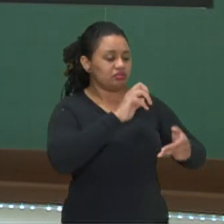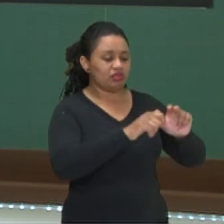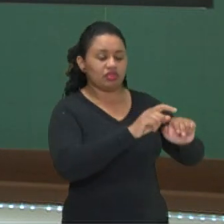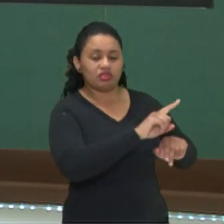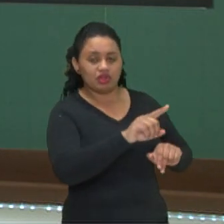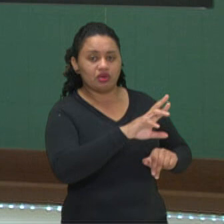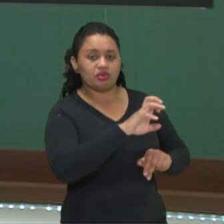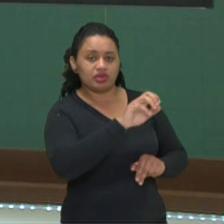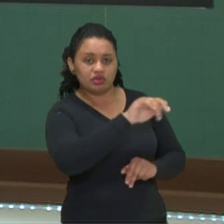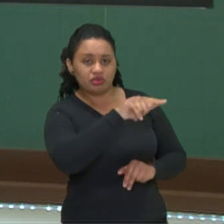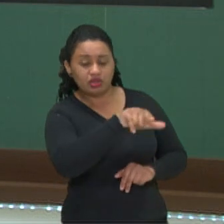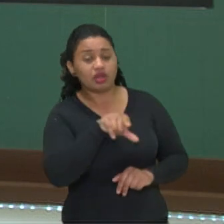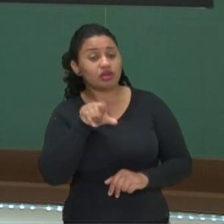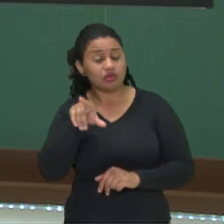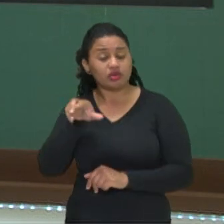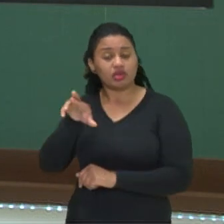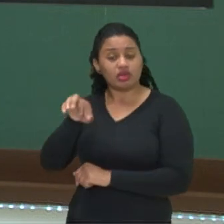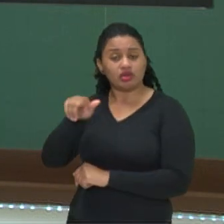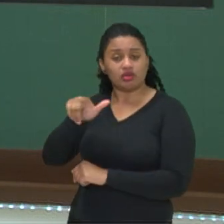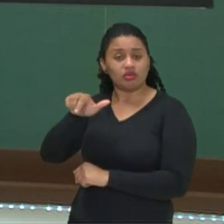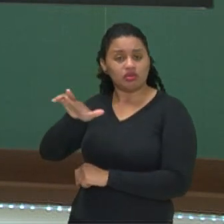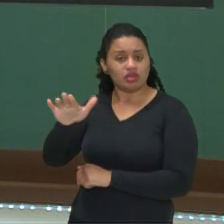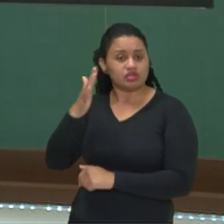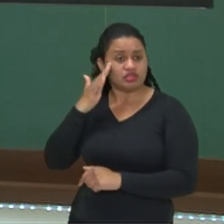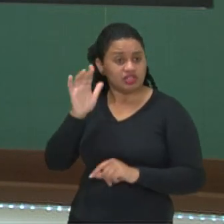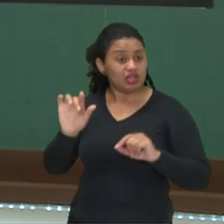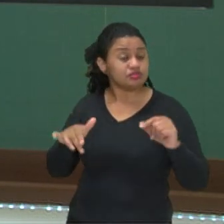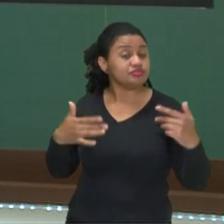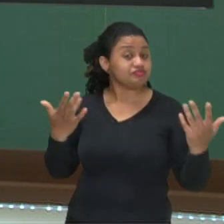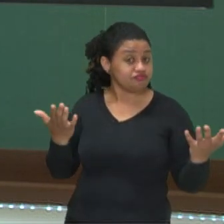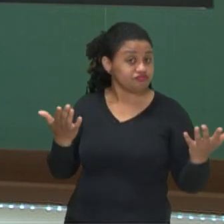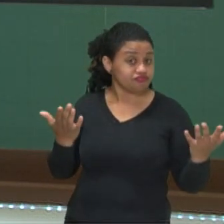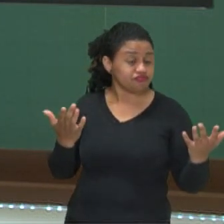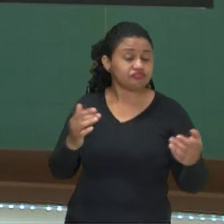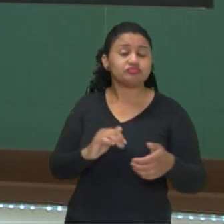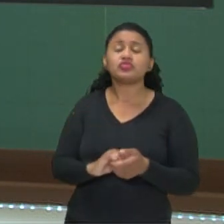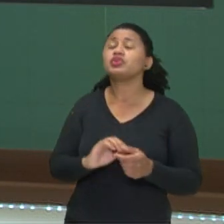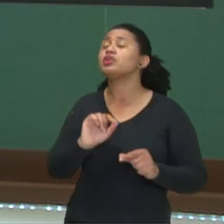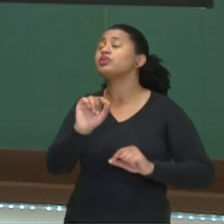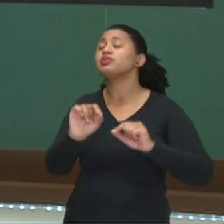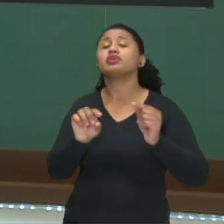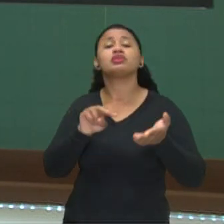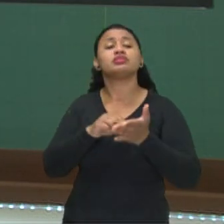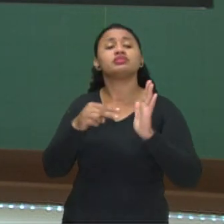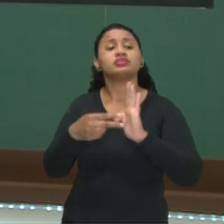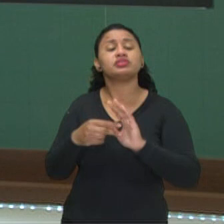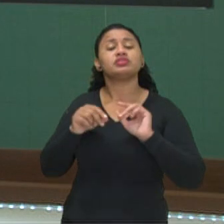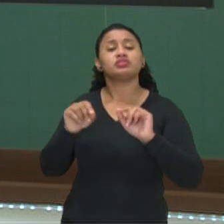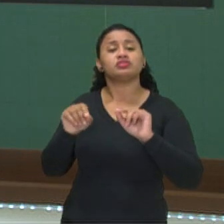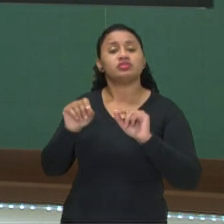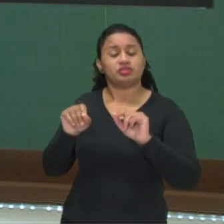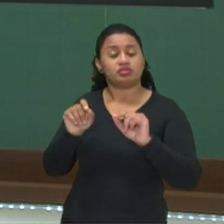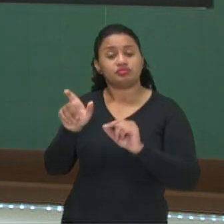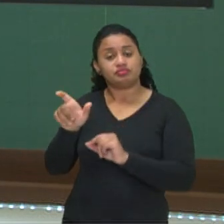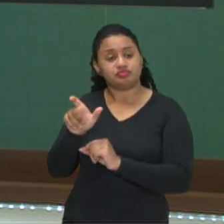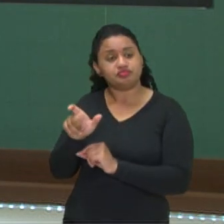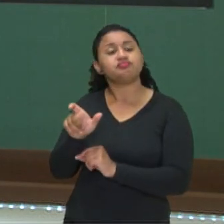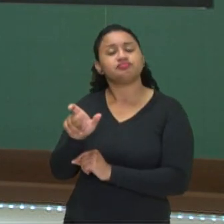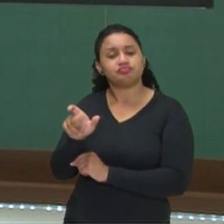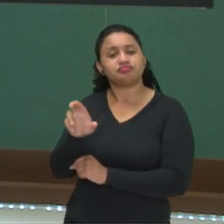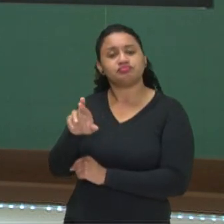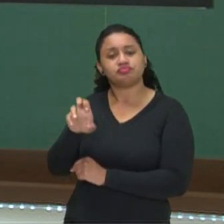regular e um poliedro regular? Vocês já sabem? Nós vamos esclarecer nessa aula. E o que significa esta